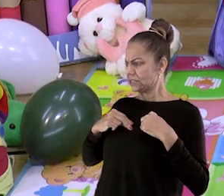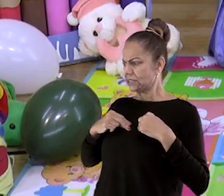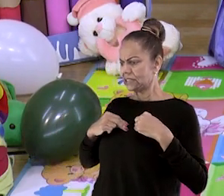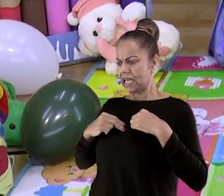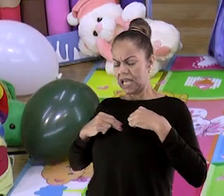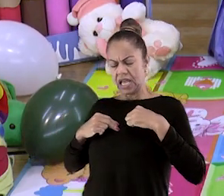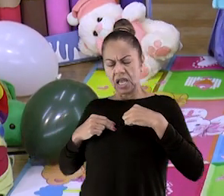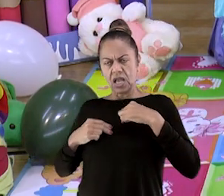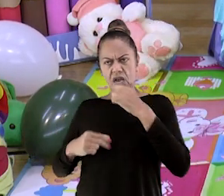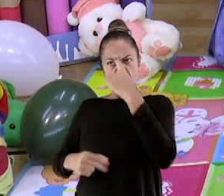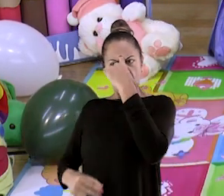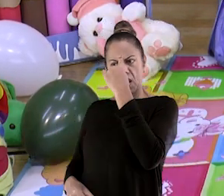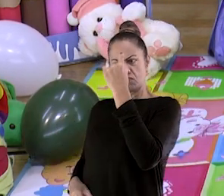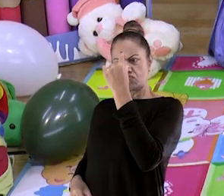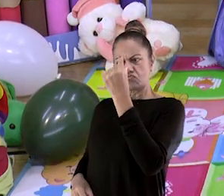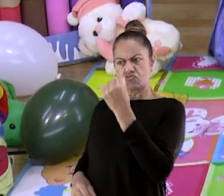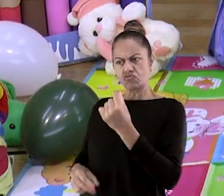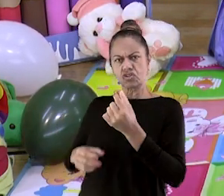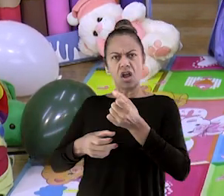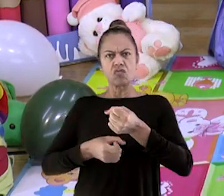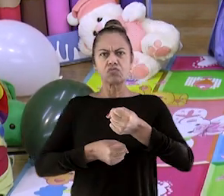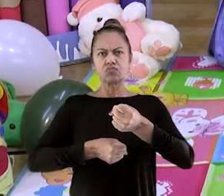uma bruxa